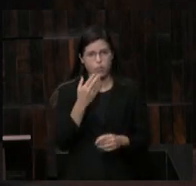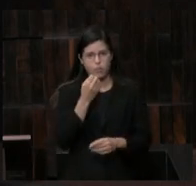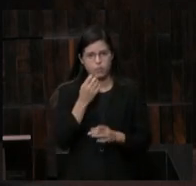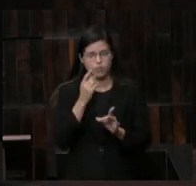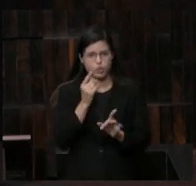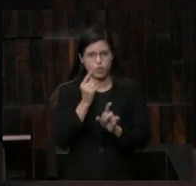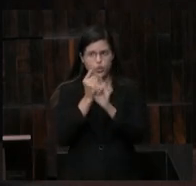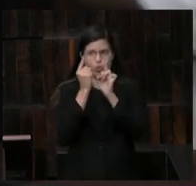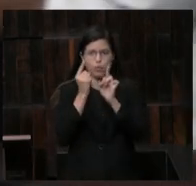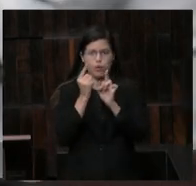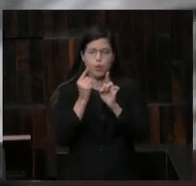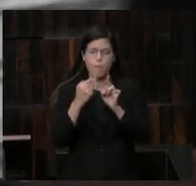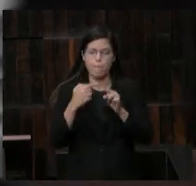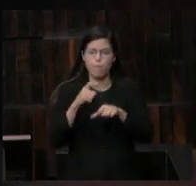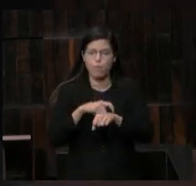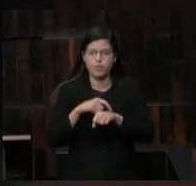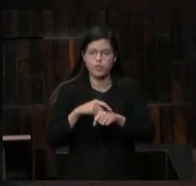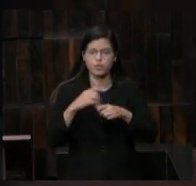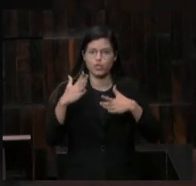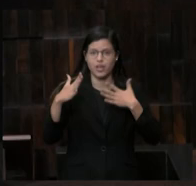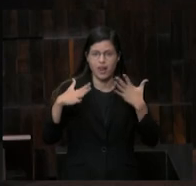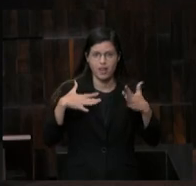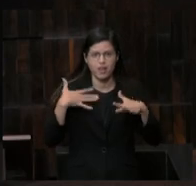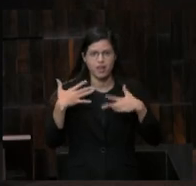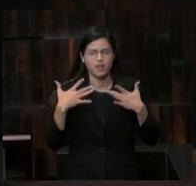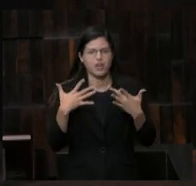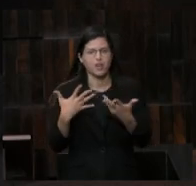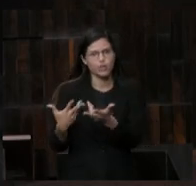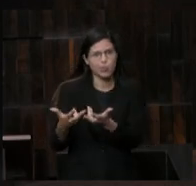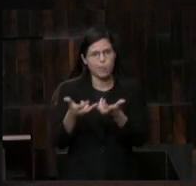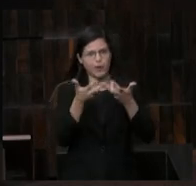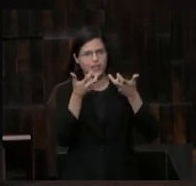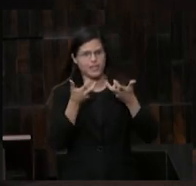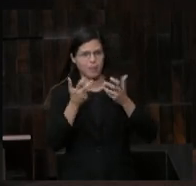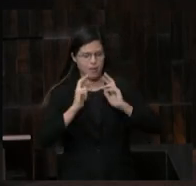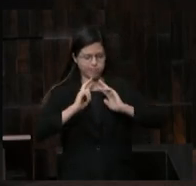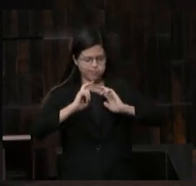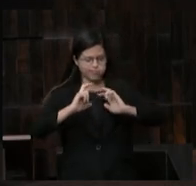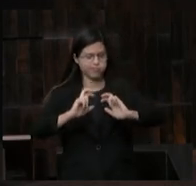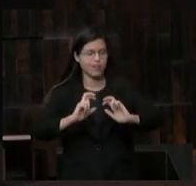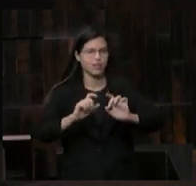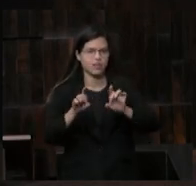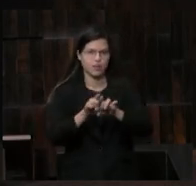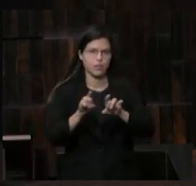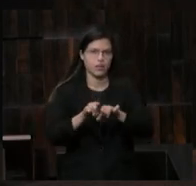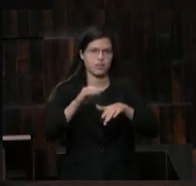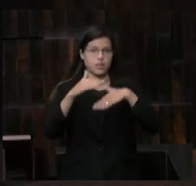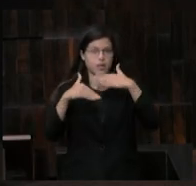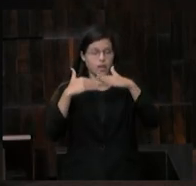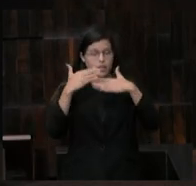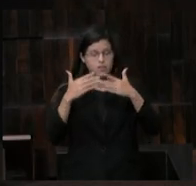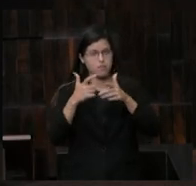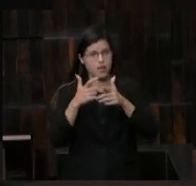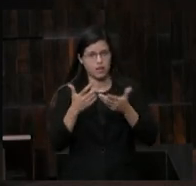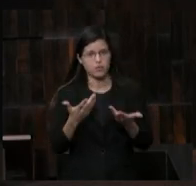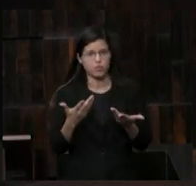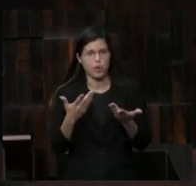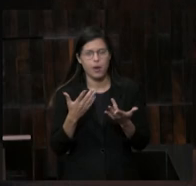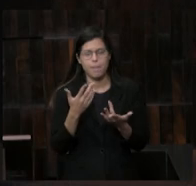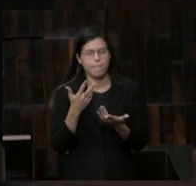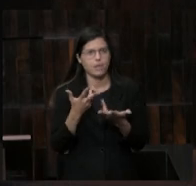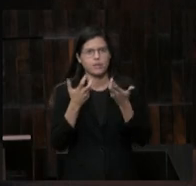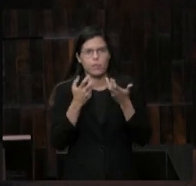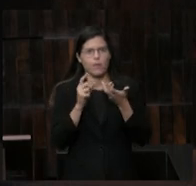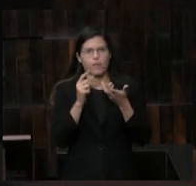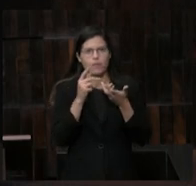Foi um momento de alegria, porque de auto-reconhecimento, de crescimento também. E eu me deparei, o que fazer agora?